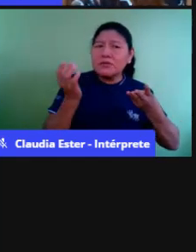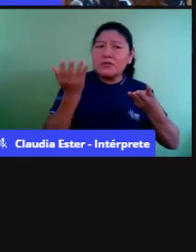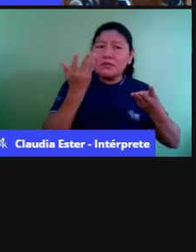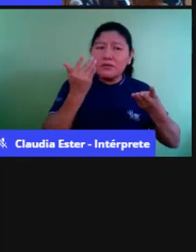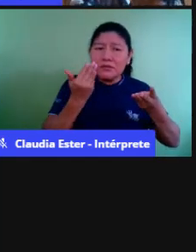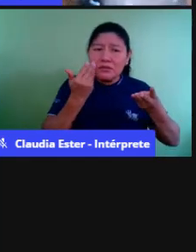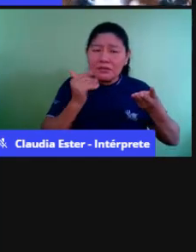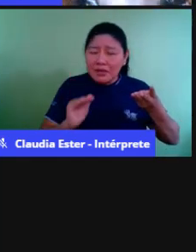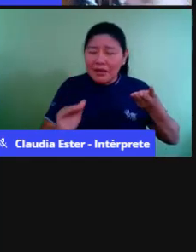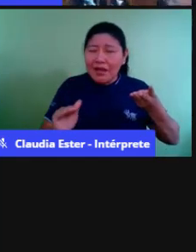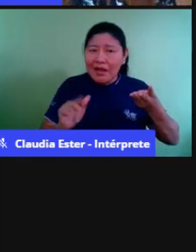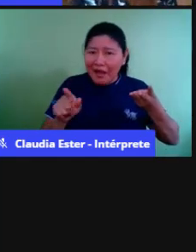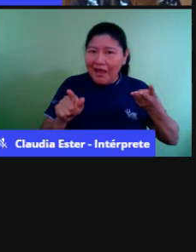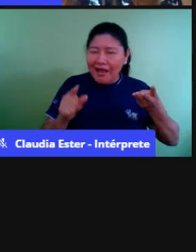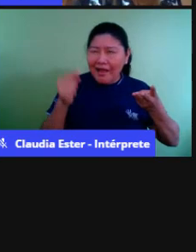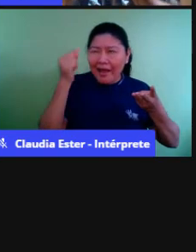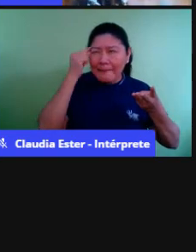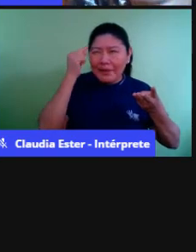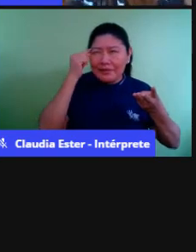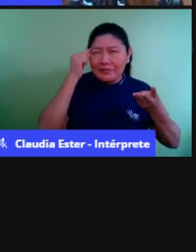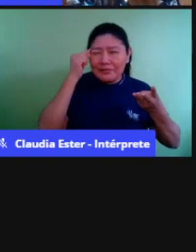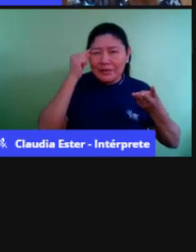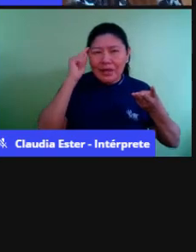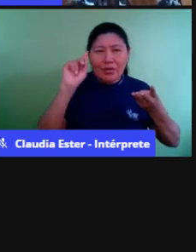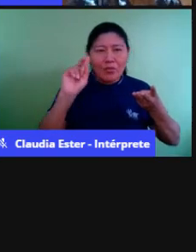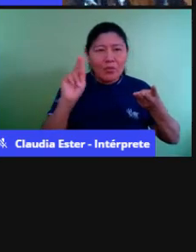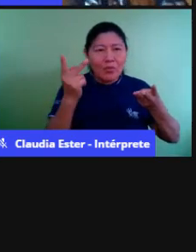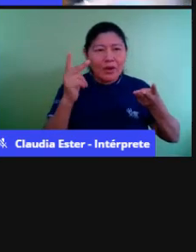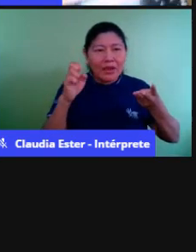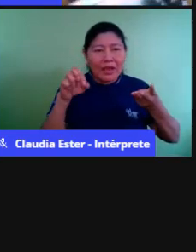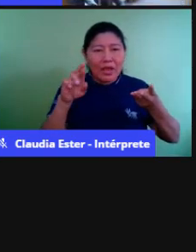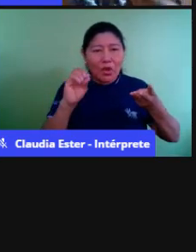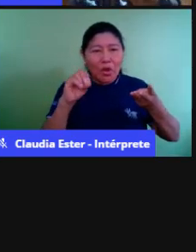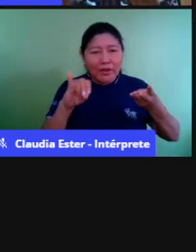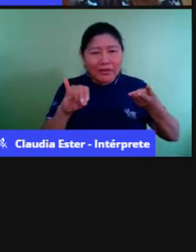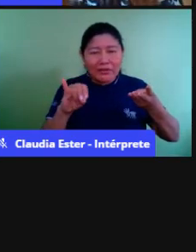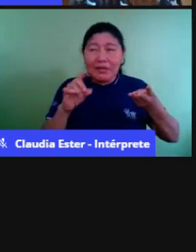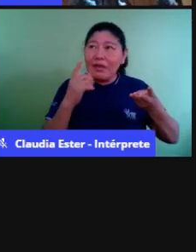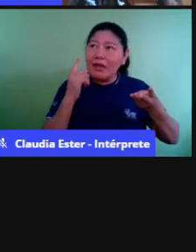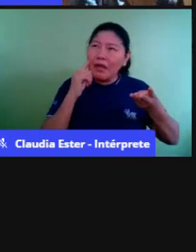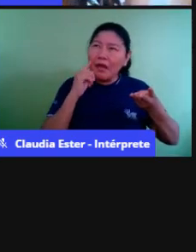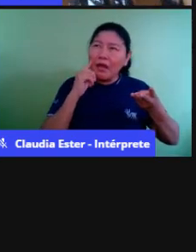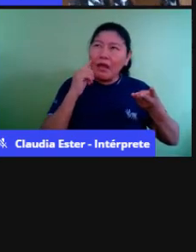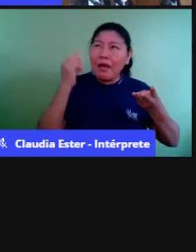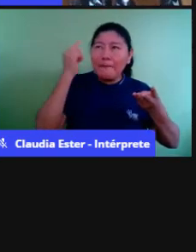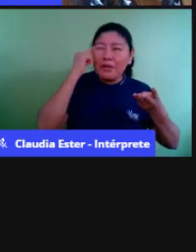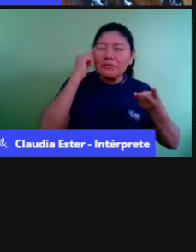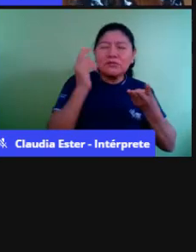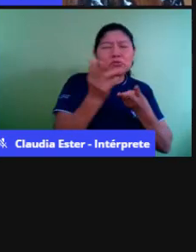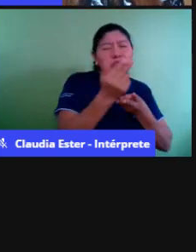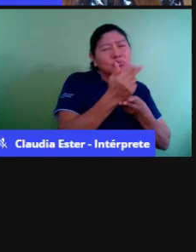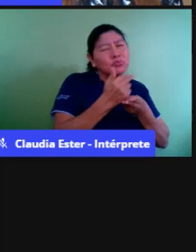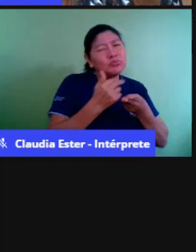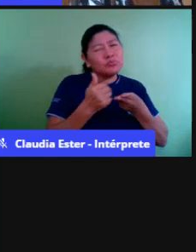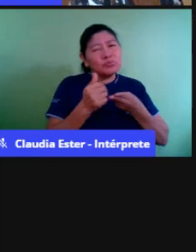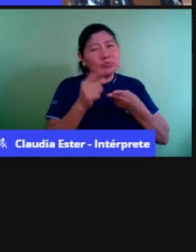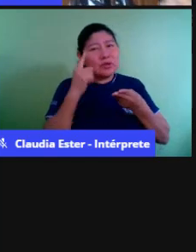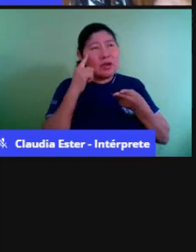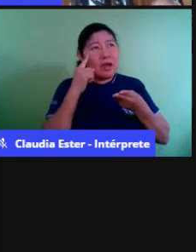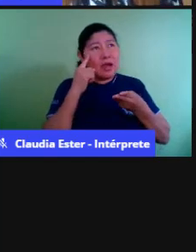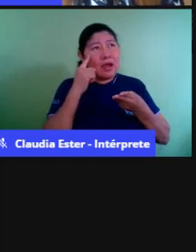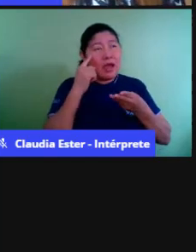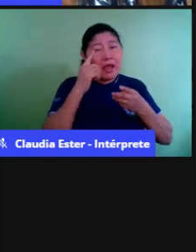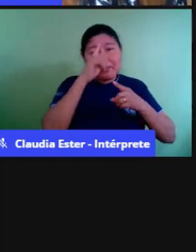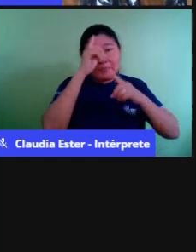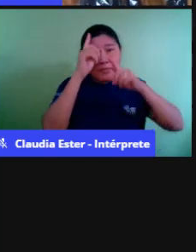por ela, um super-herói novo, uma cidade imaginária, um animal maluco, ou seja, algo que não existe. E